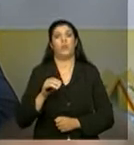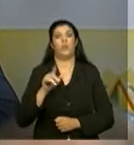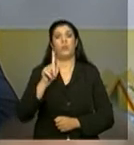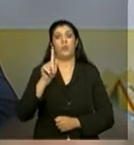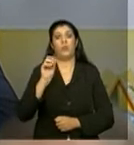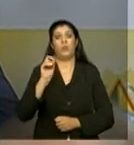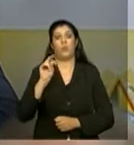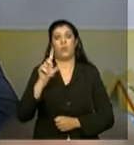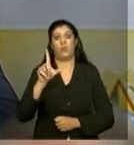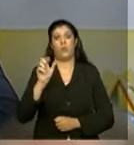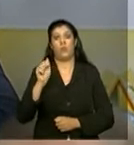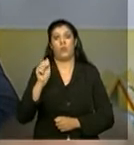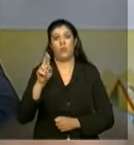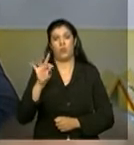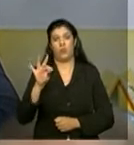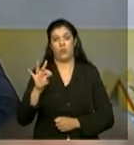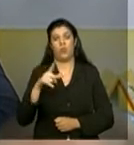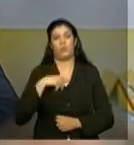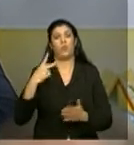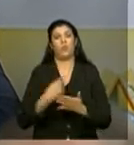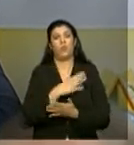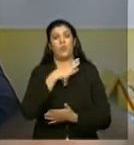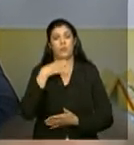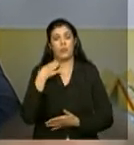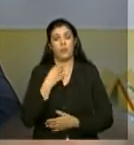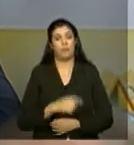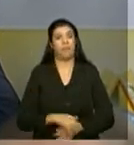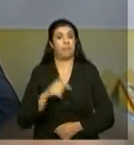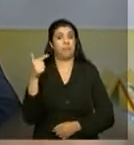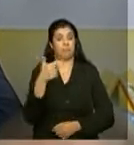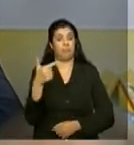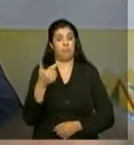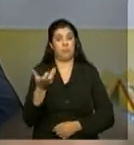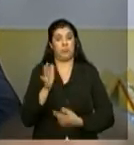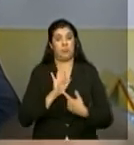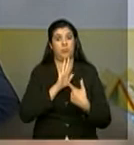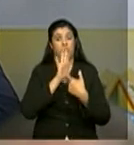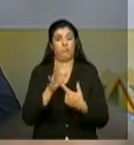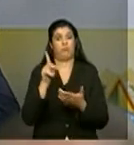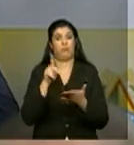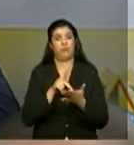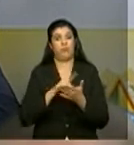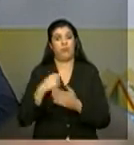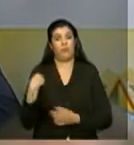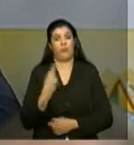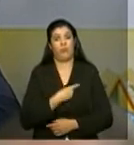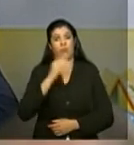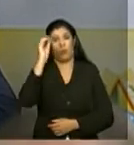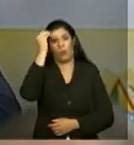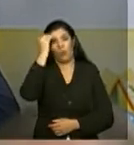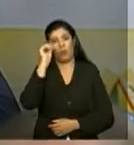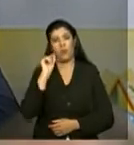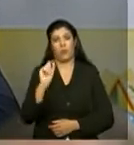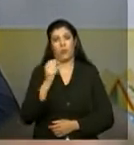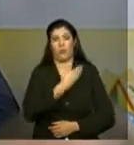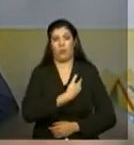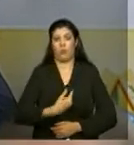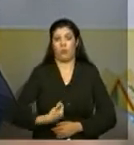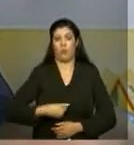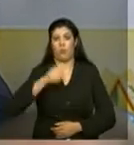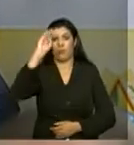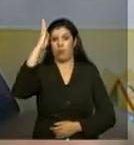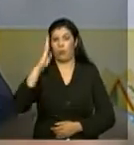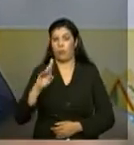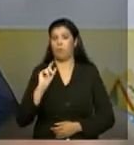segundo lugar eu quero também realçar que nós entendemos o governo brasileiro